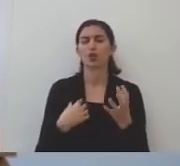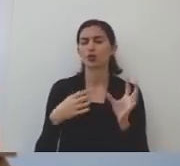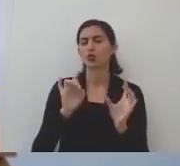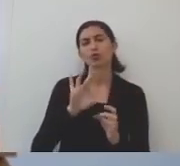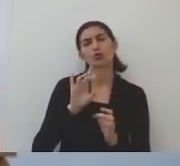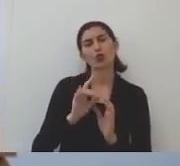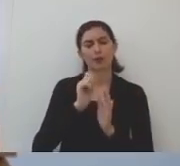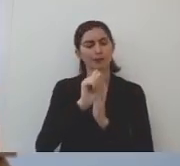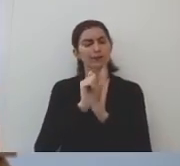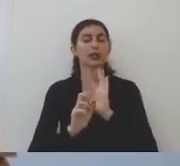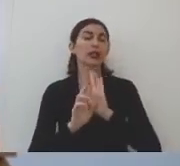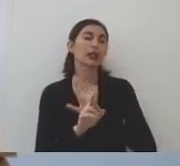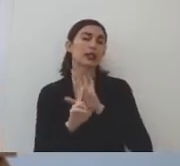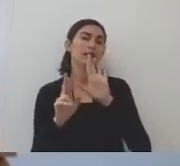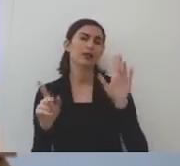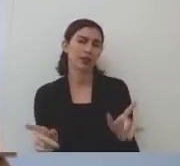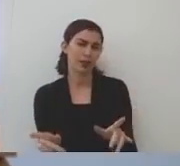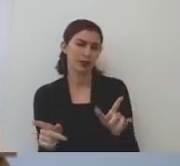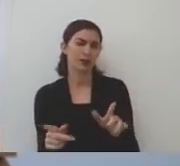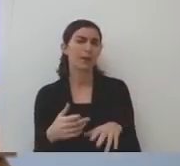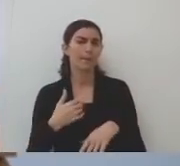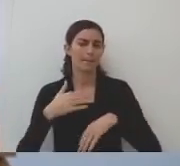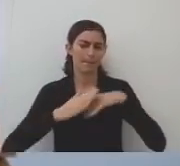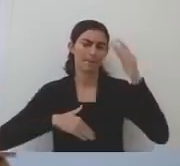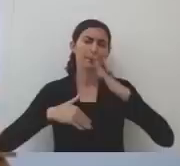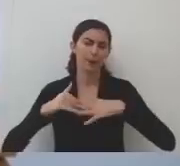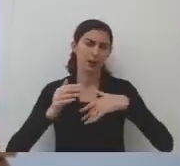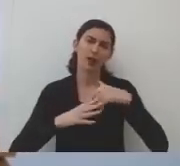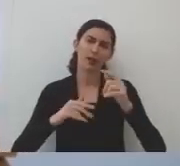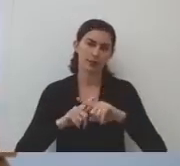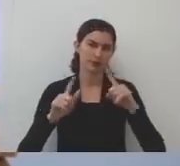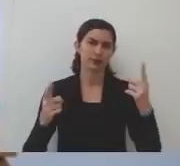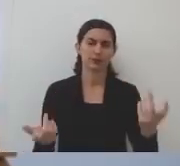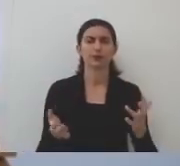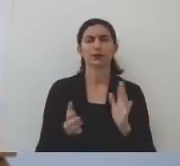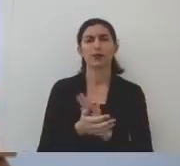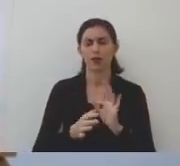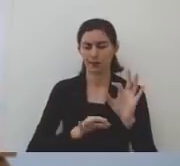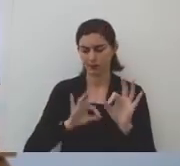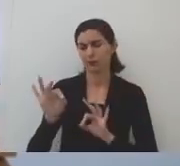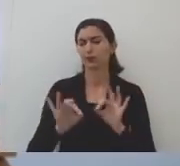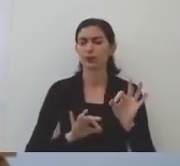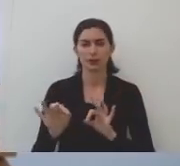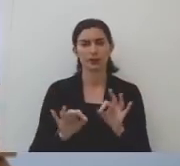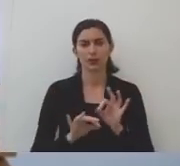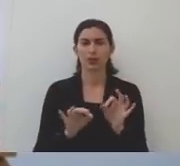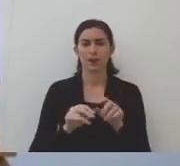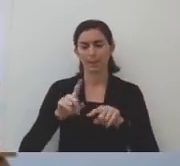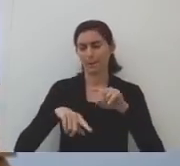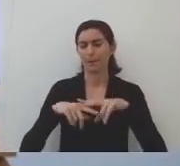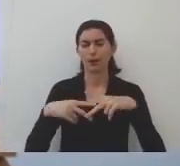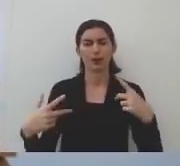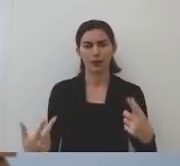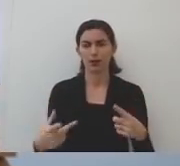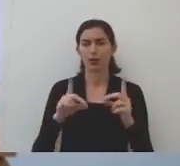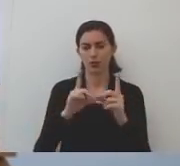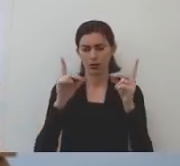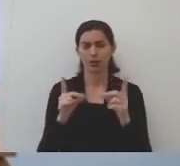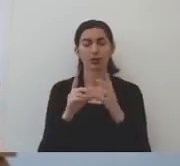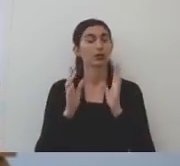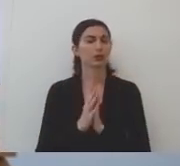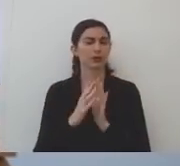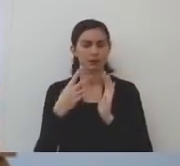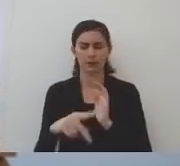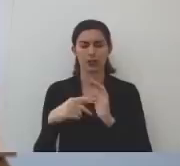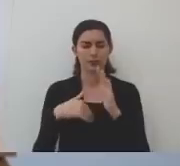só diferente e muitas vezes muito mais prática, né, da gente elaborar esses materiais didáticos. E